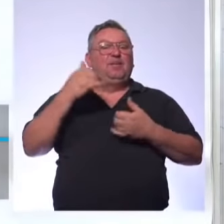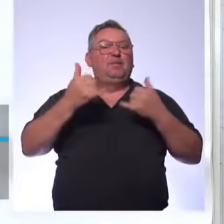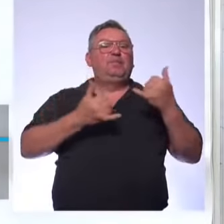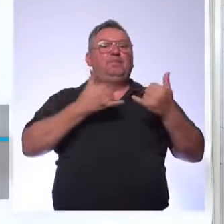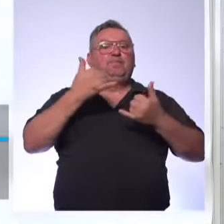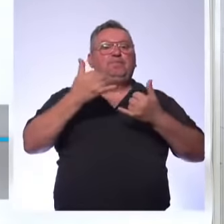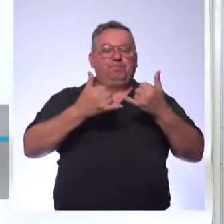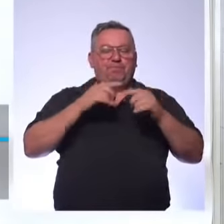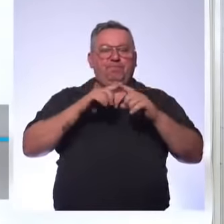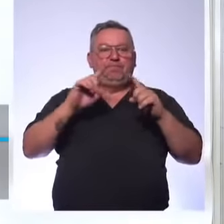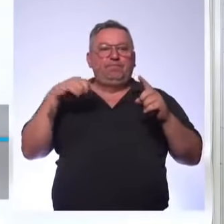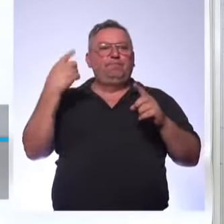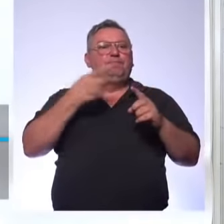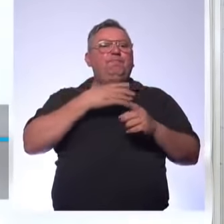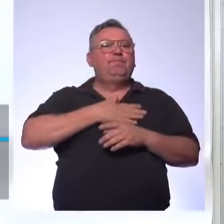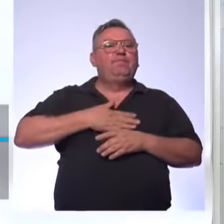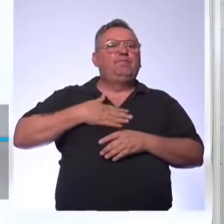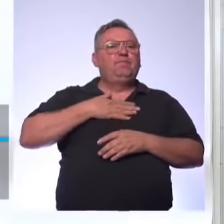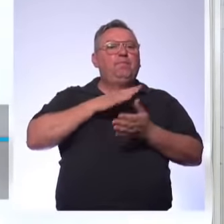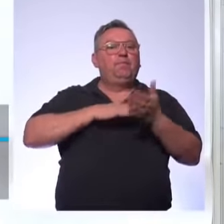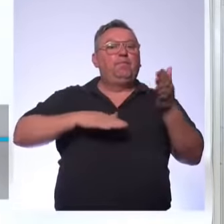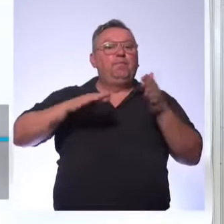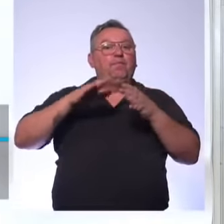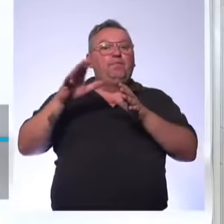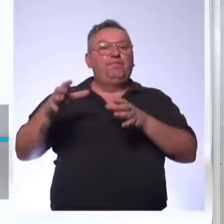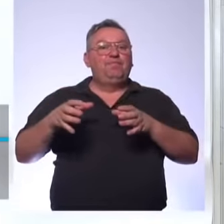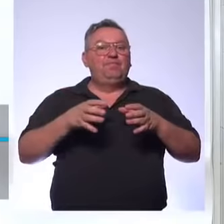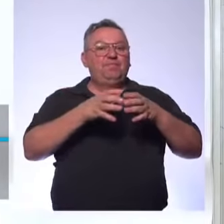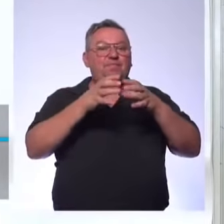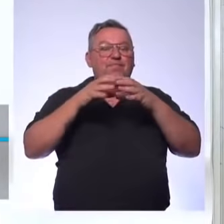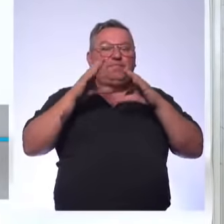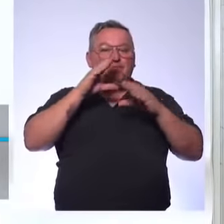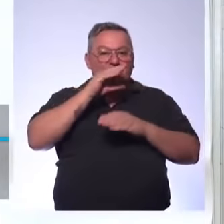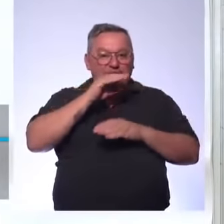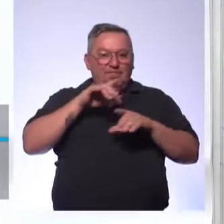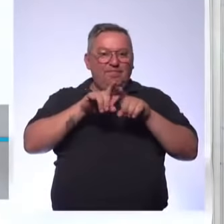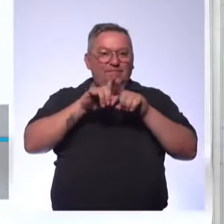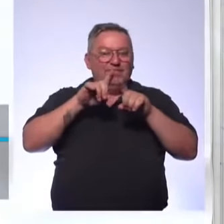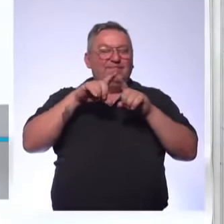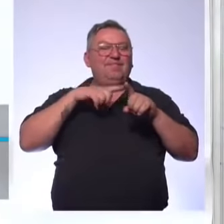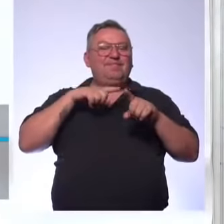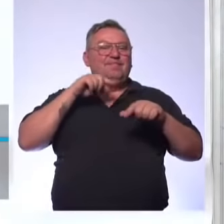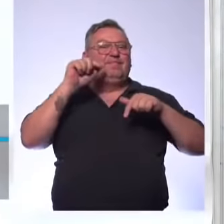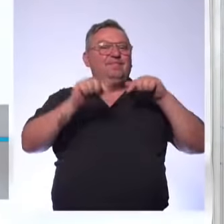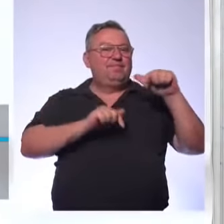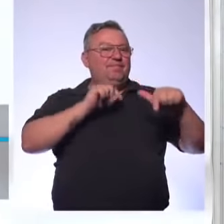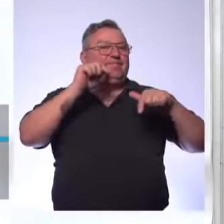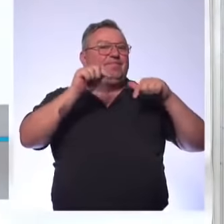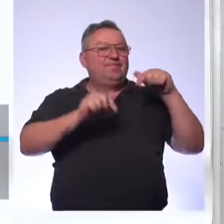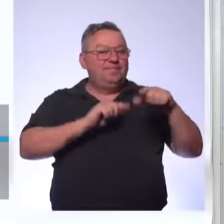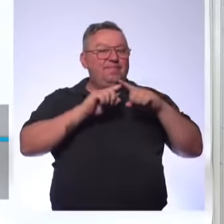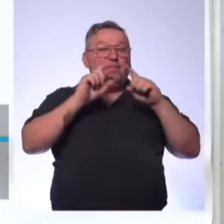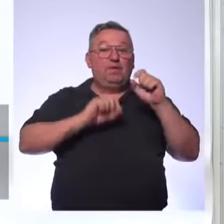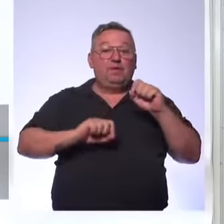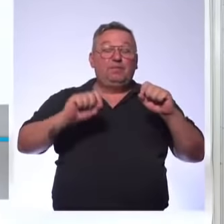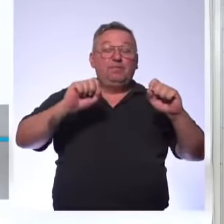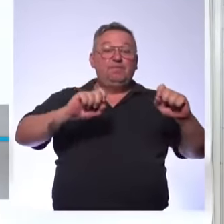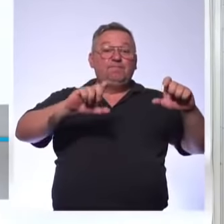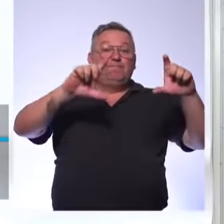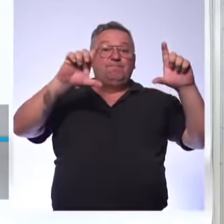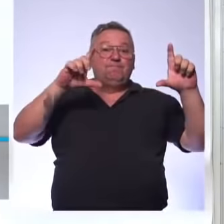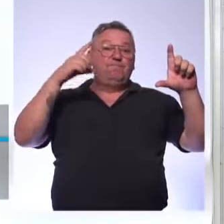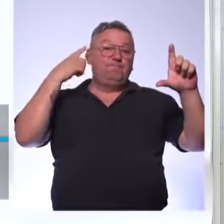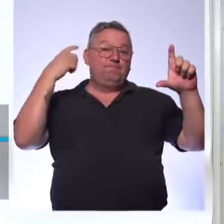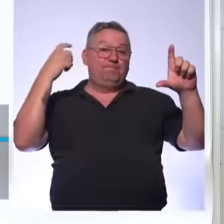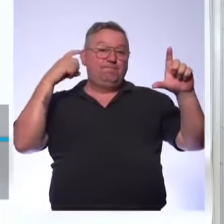Brincadeira, gente. Então, nós gostaríamos de agradecer a toda essa equipe de funcionários que estão aí trabalhando para que a imagem, o nosso